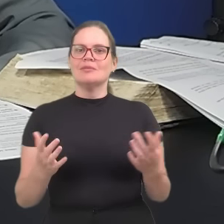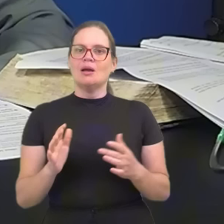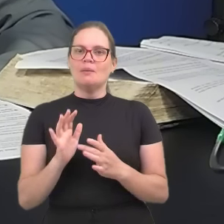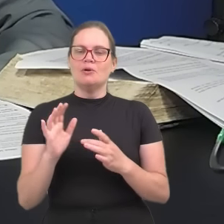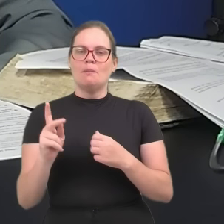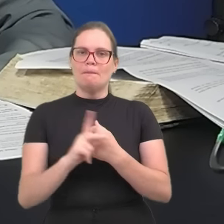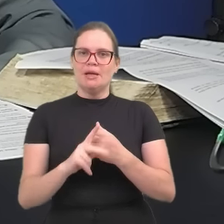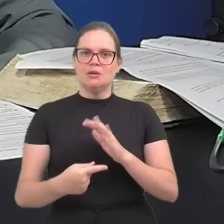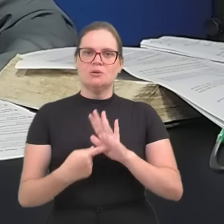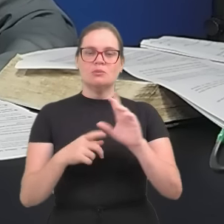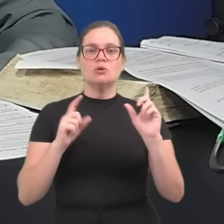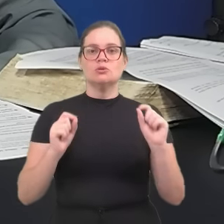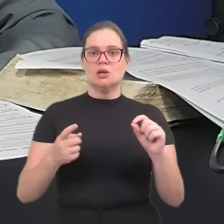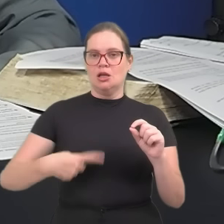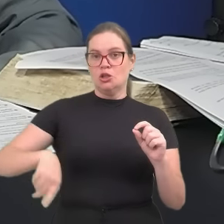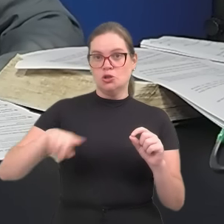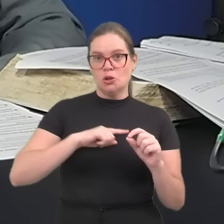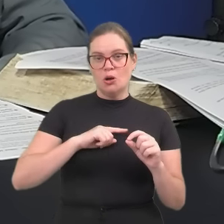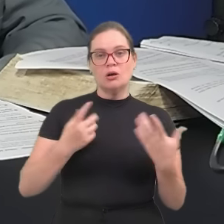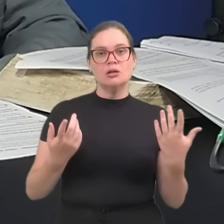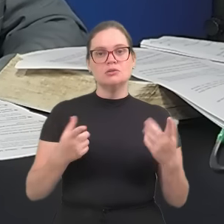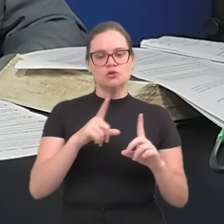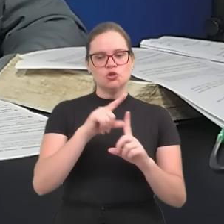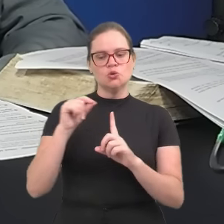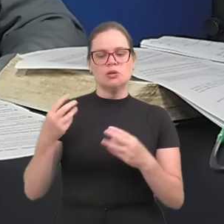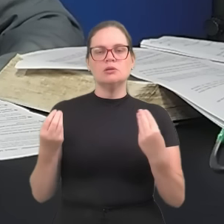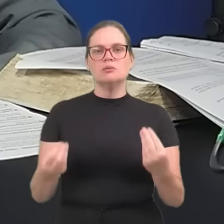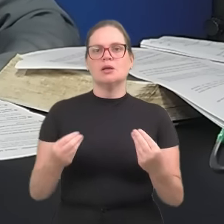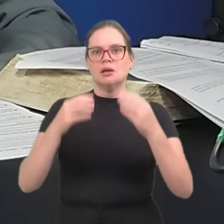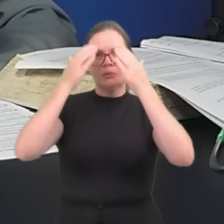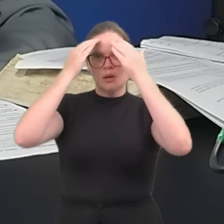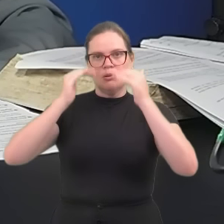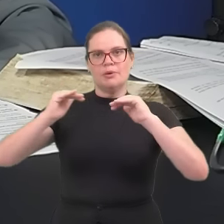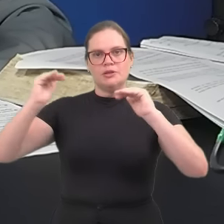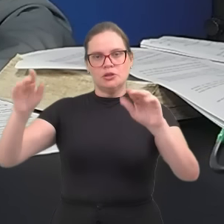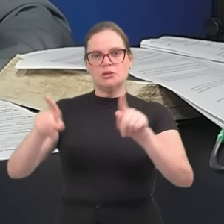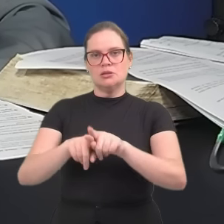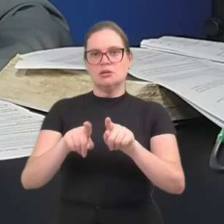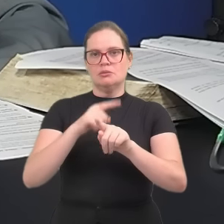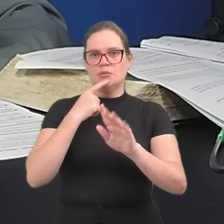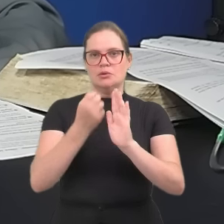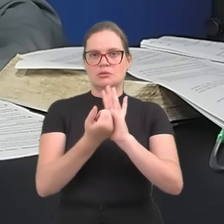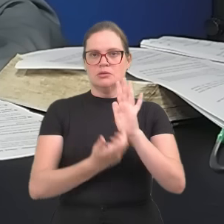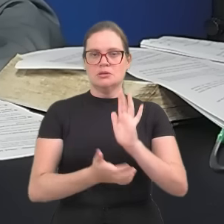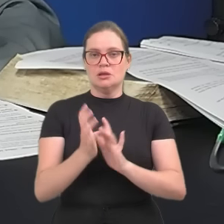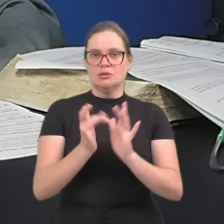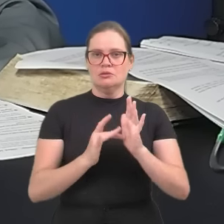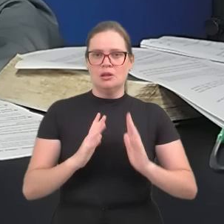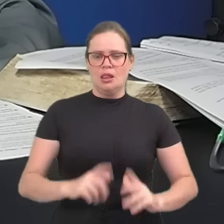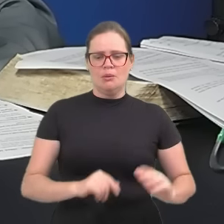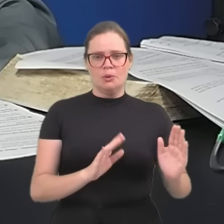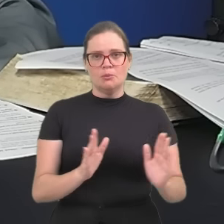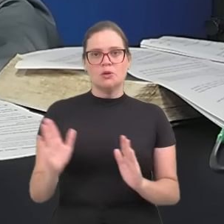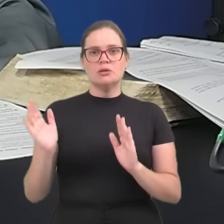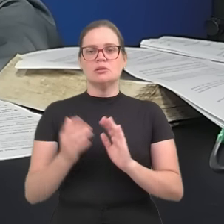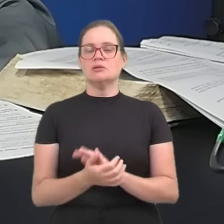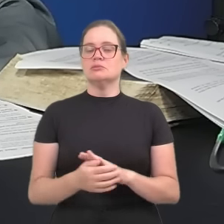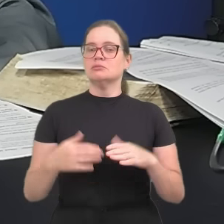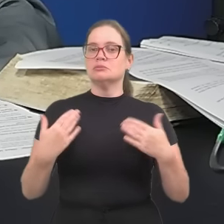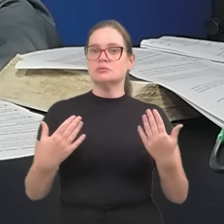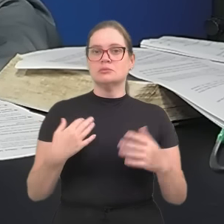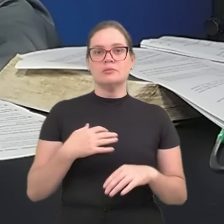e santificação do Espírito para obediência e aspersão do sangue de Jesus. Então, Deus,